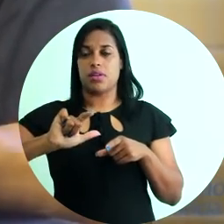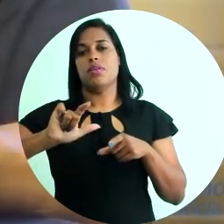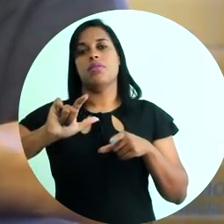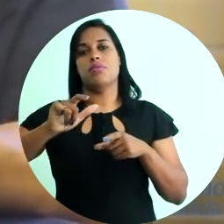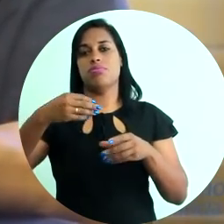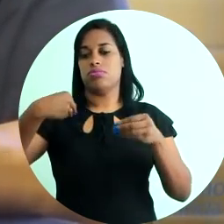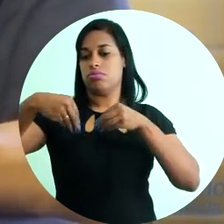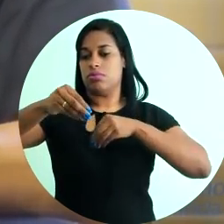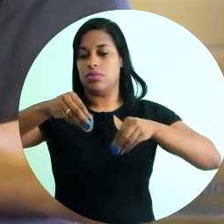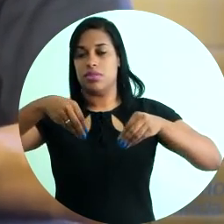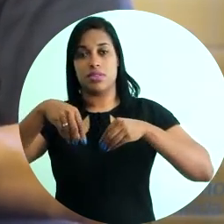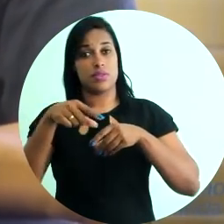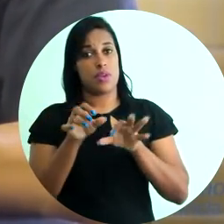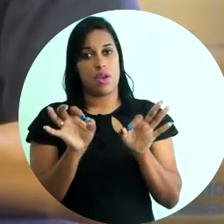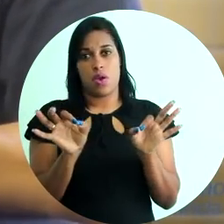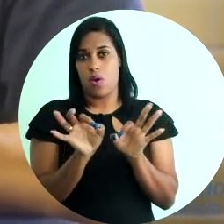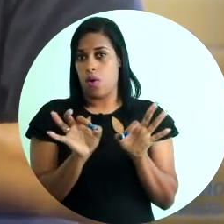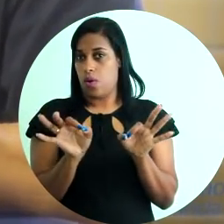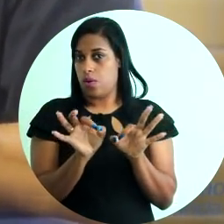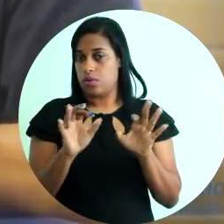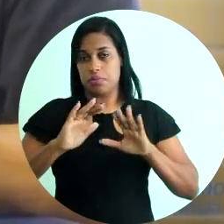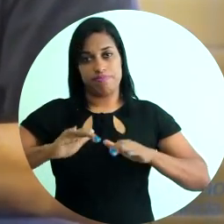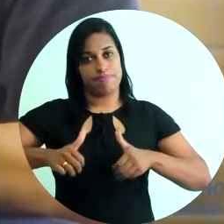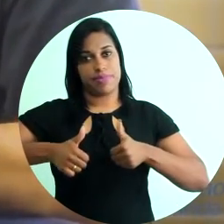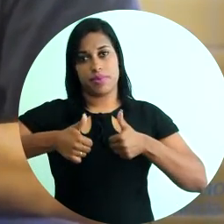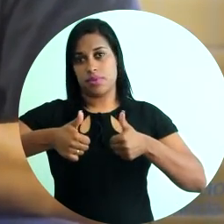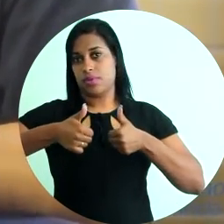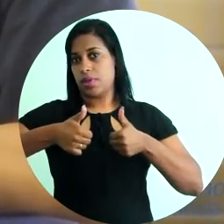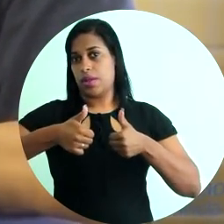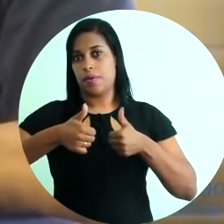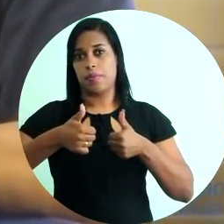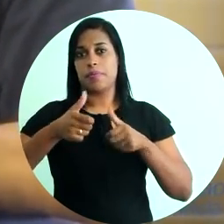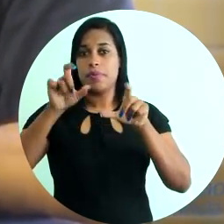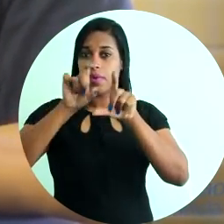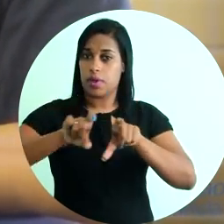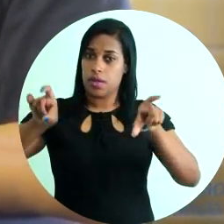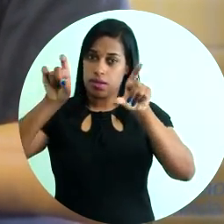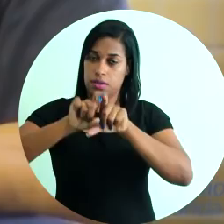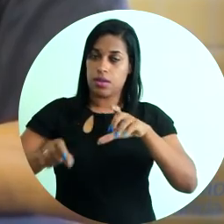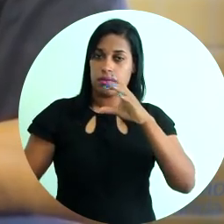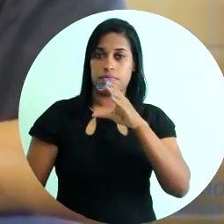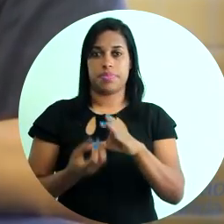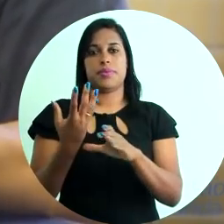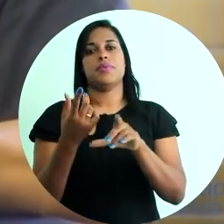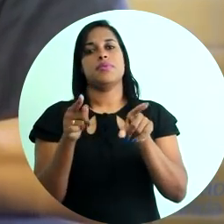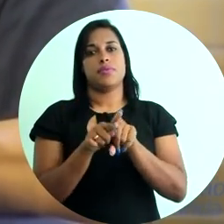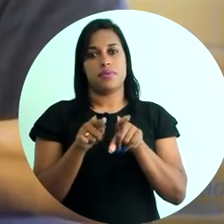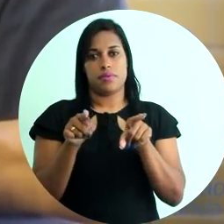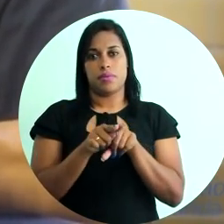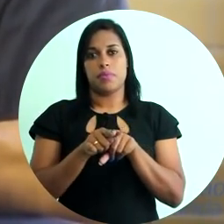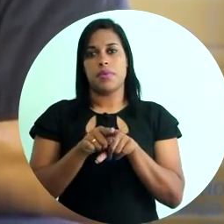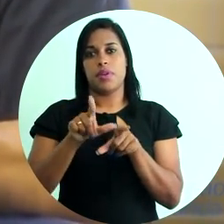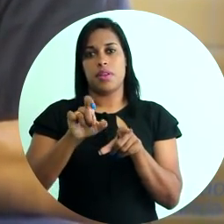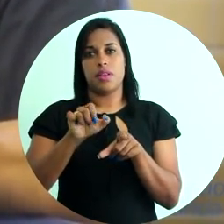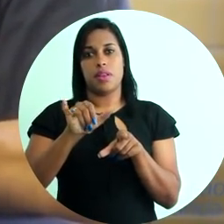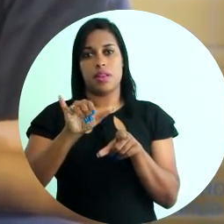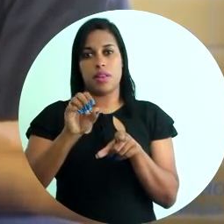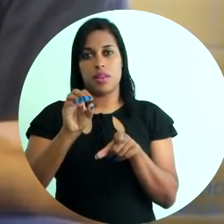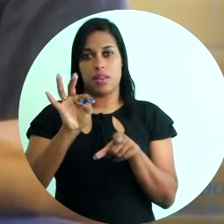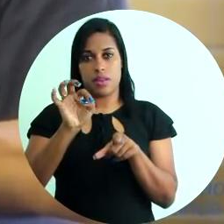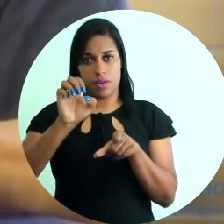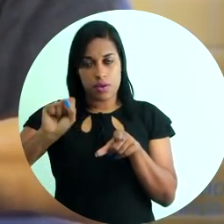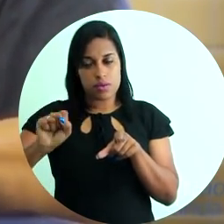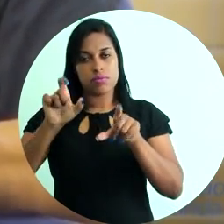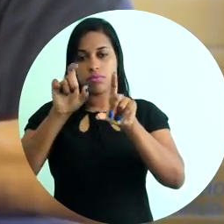PNG. Isso é fantástico, é excelente para que você crie layouts complexos, pelo menos composições complexas em relação a